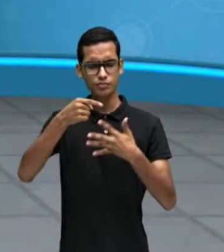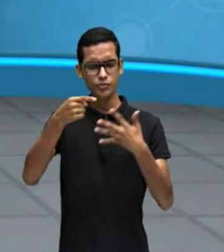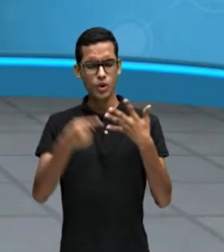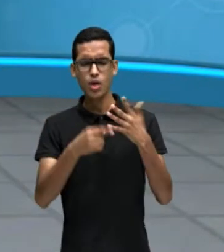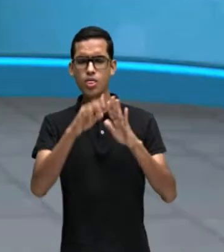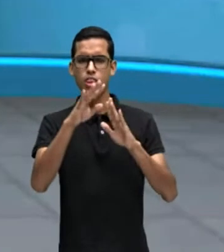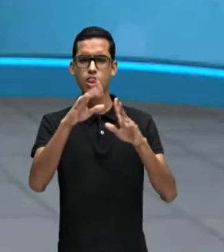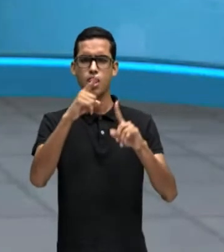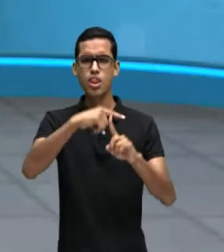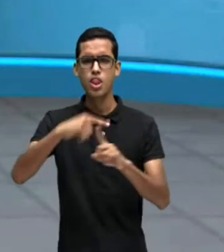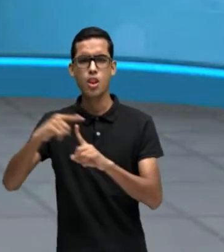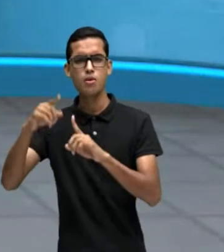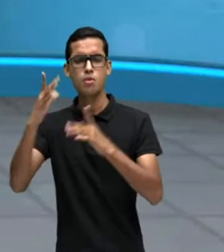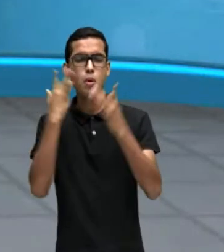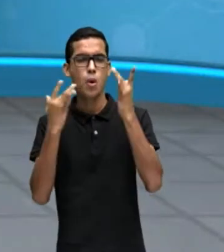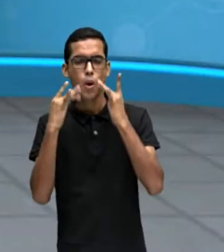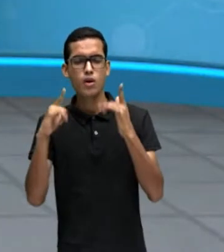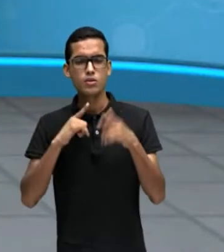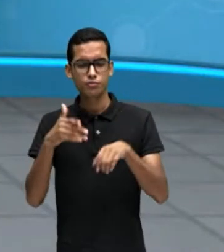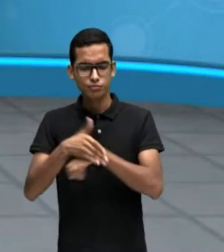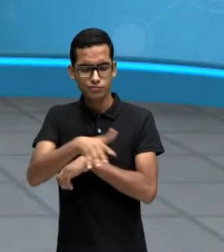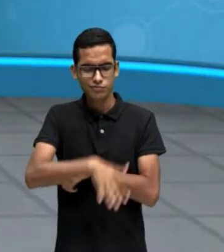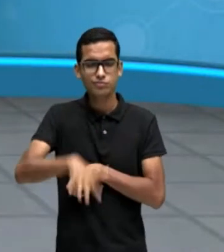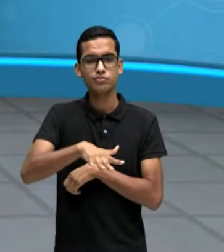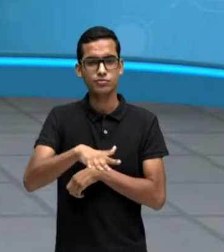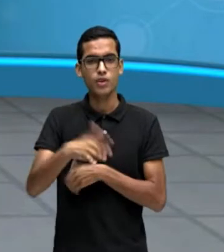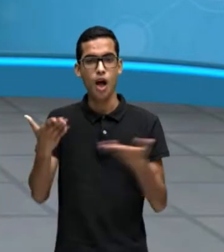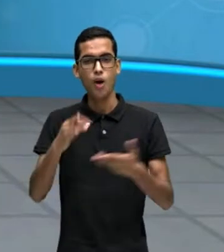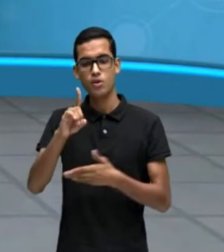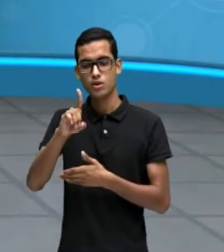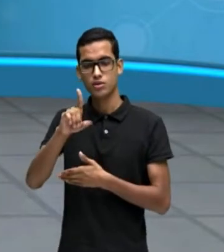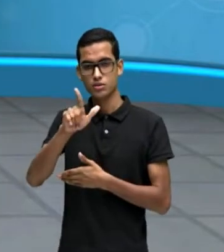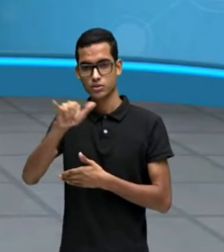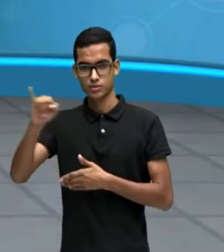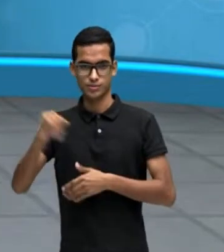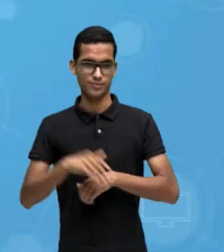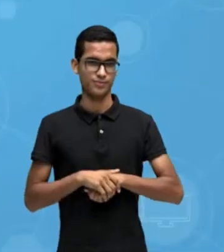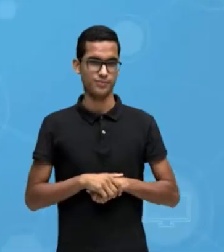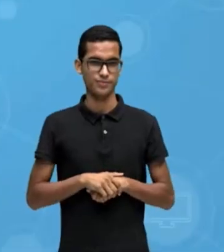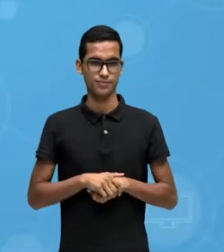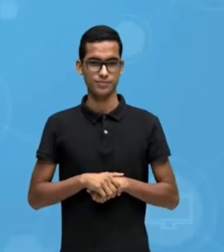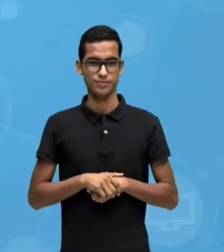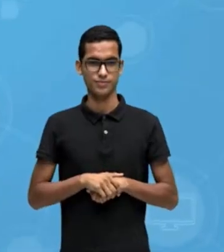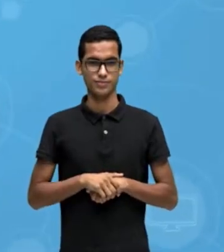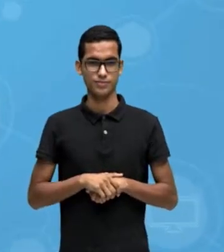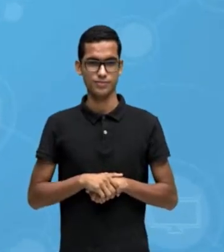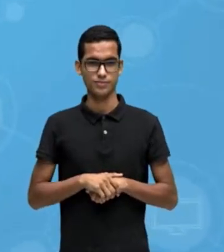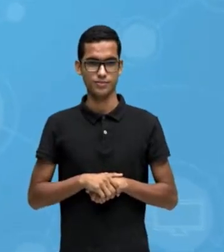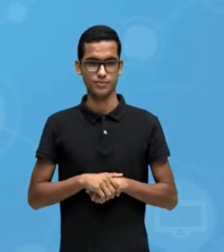pouco nesse mundo do teatro. Agora nós vamos para a nossa dinâmica local interativa.